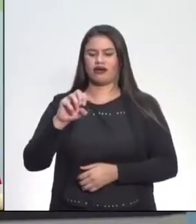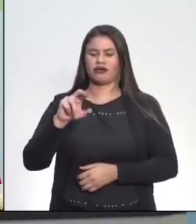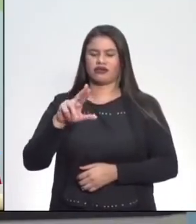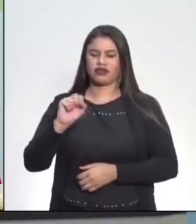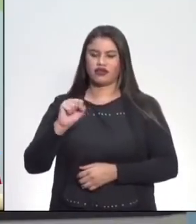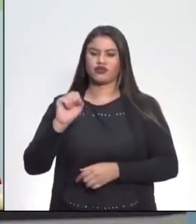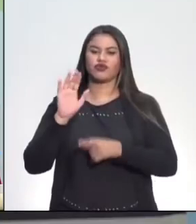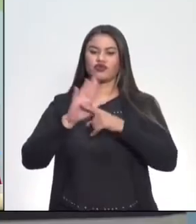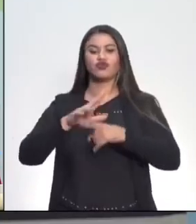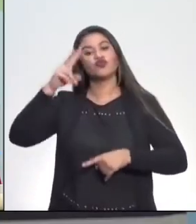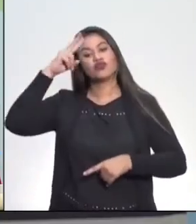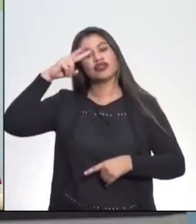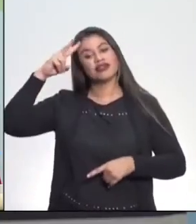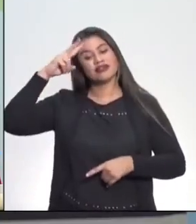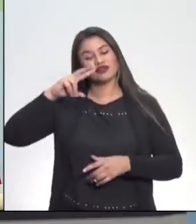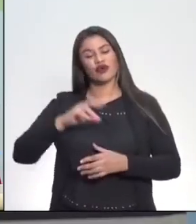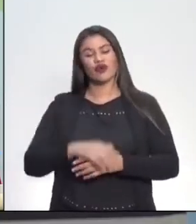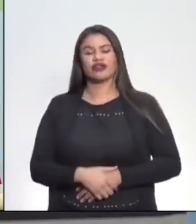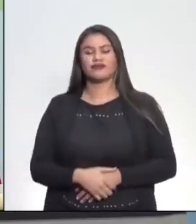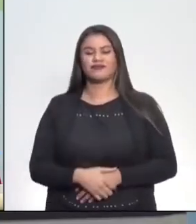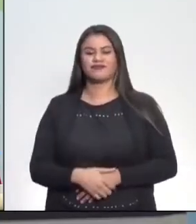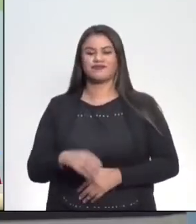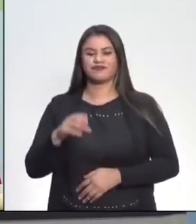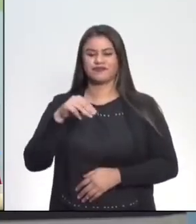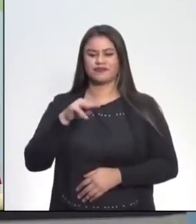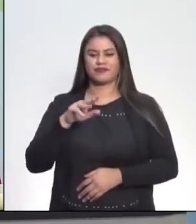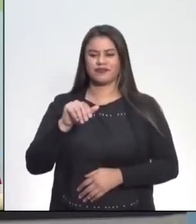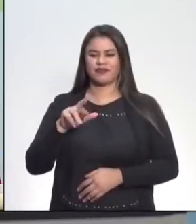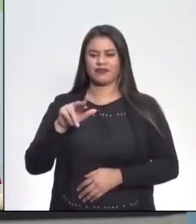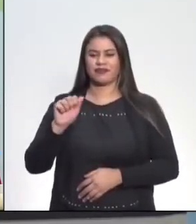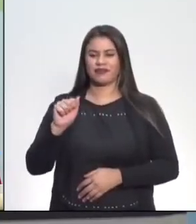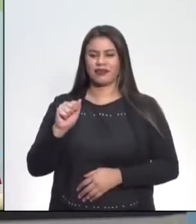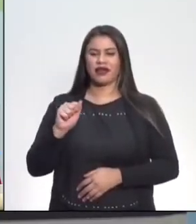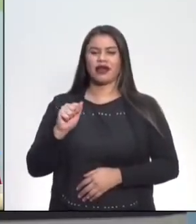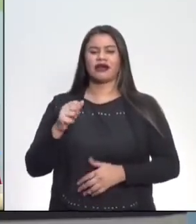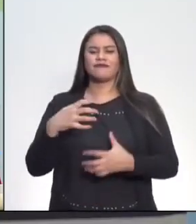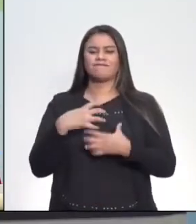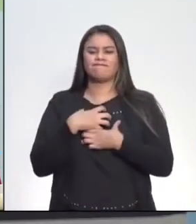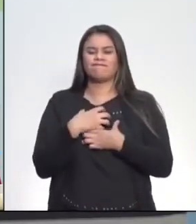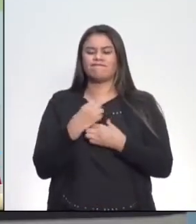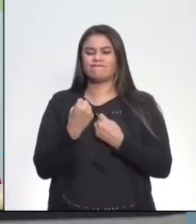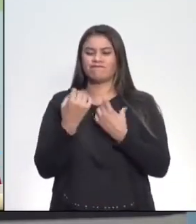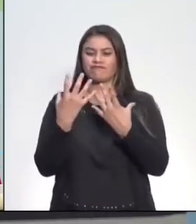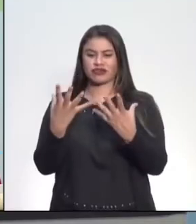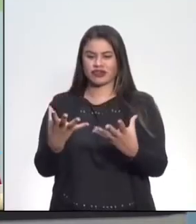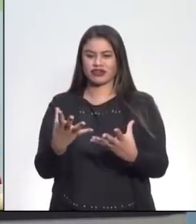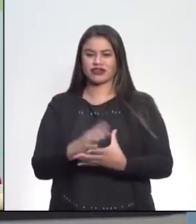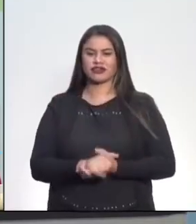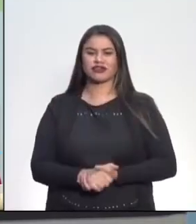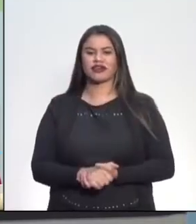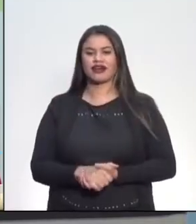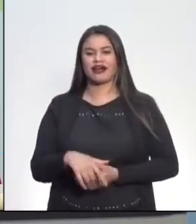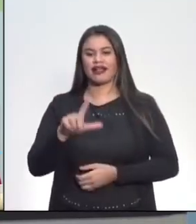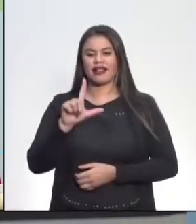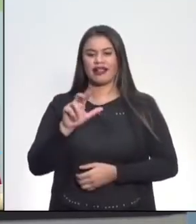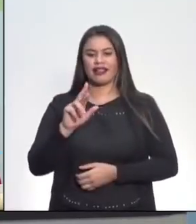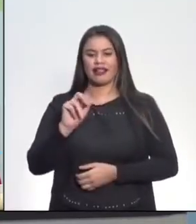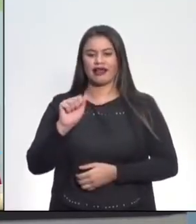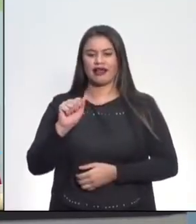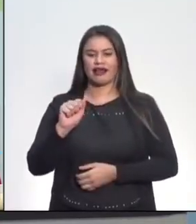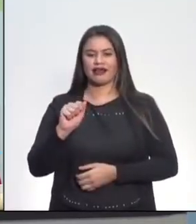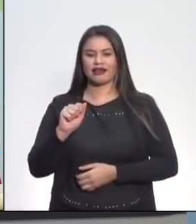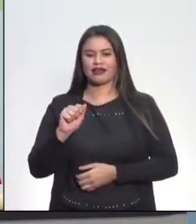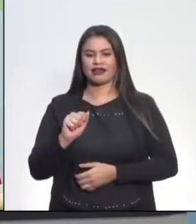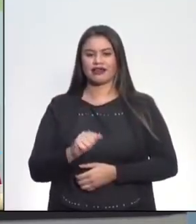história. A Maria Eduarda, porque expressa sentimentos. Tem aqui a Lara Salles, para manter